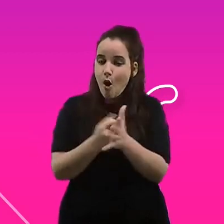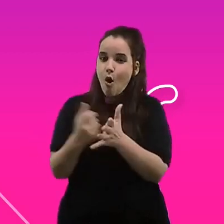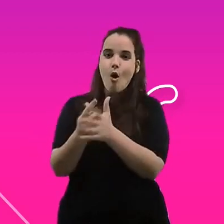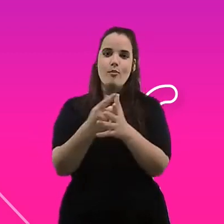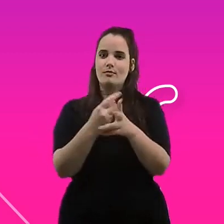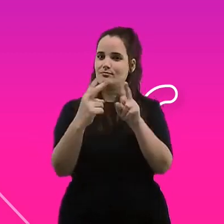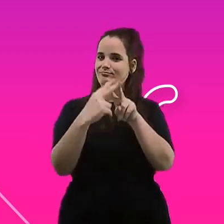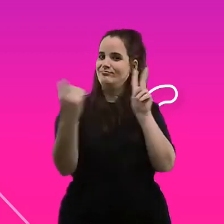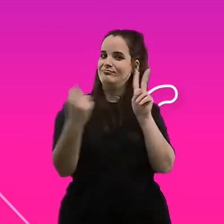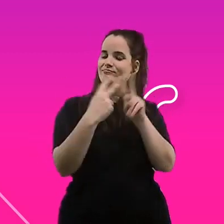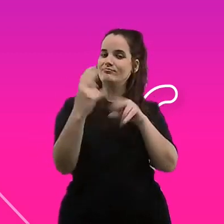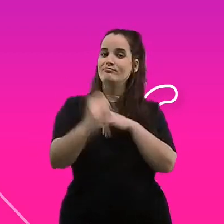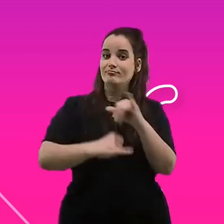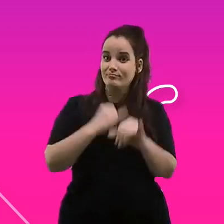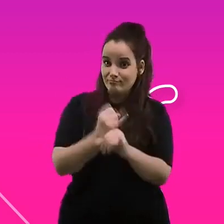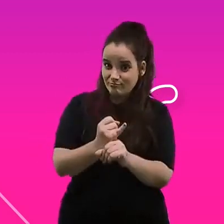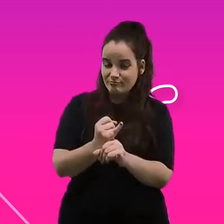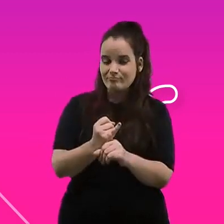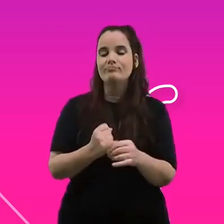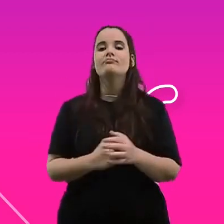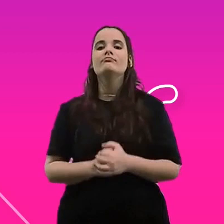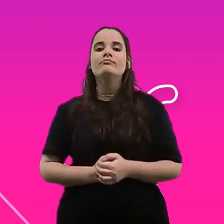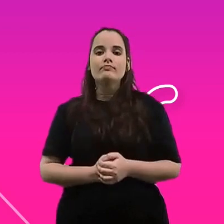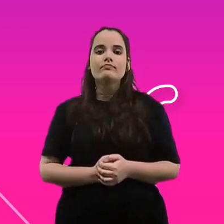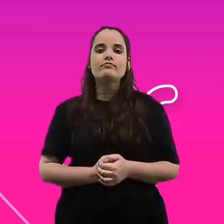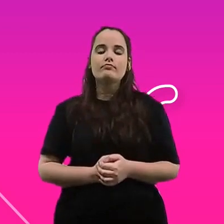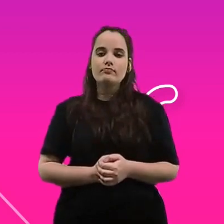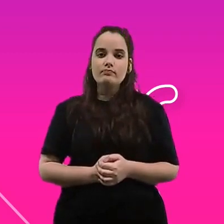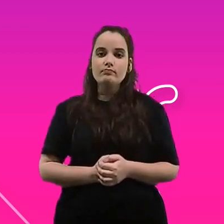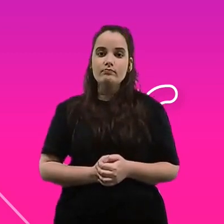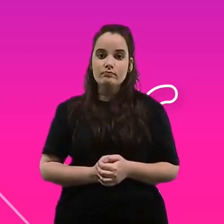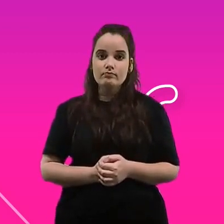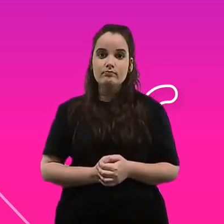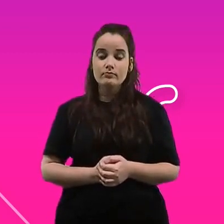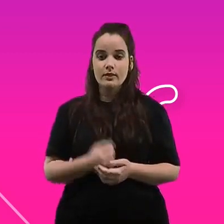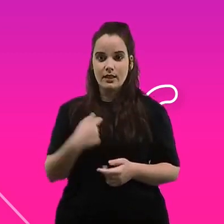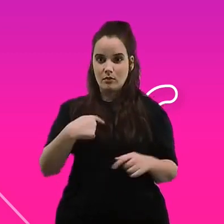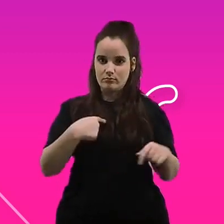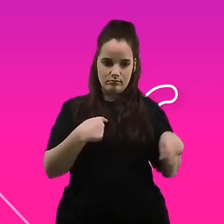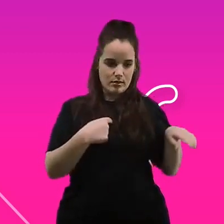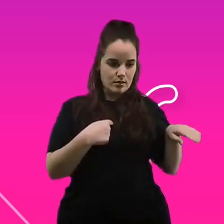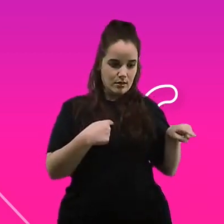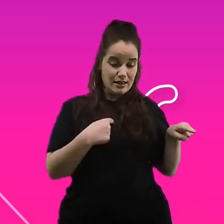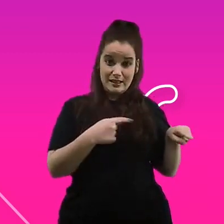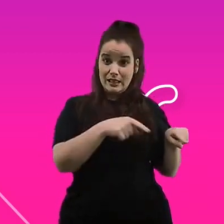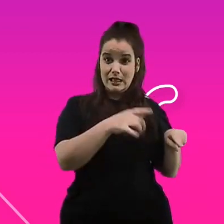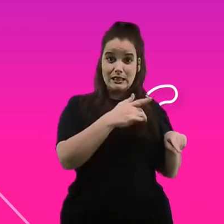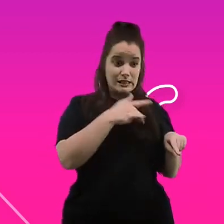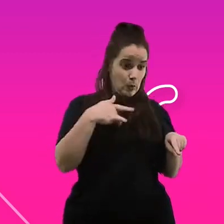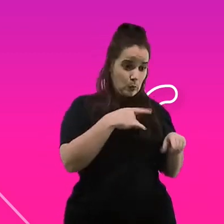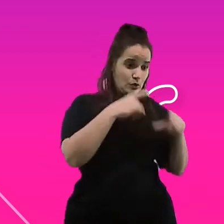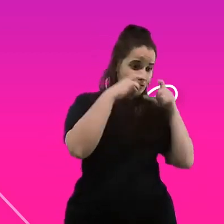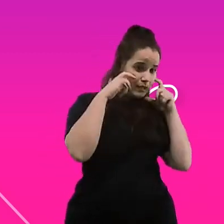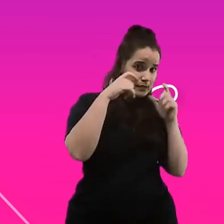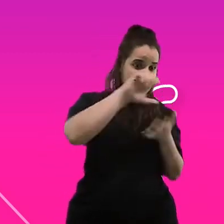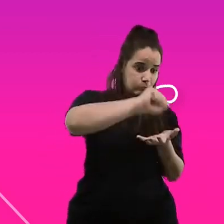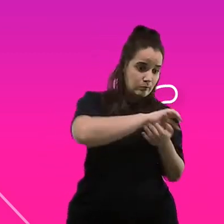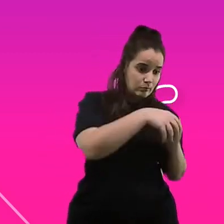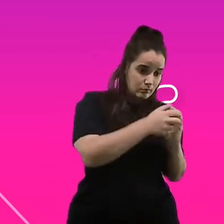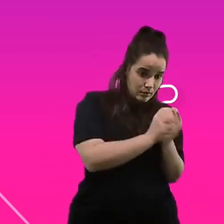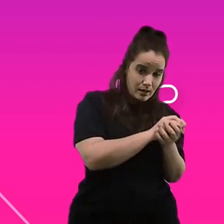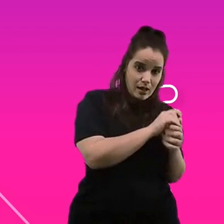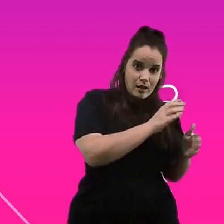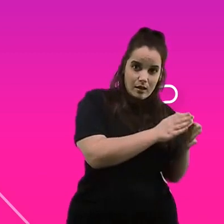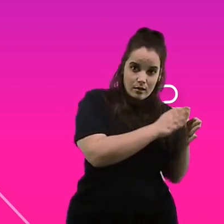necessidades. E, ao mesmo tempo, quando a gente viu esse pico da busca por saúde, o Mercado Livre, ele conecta, né, um consumidor